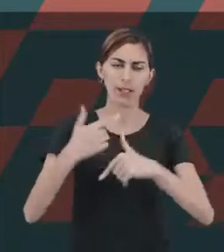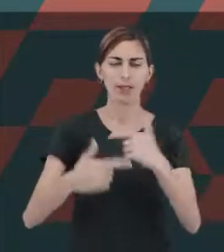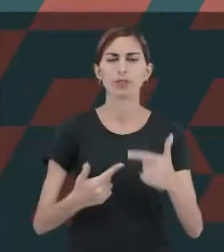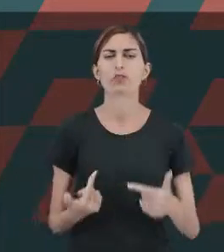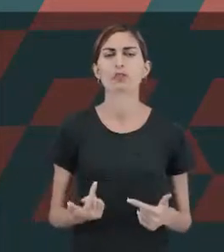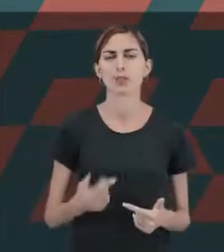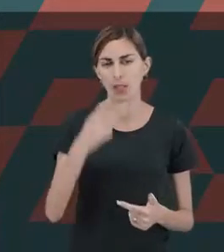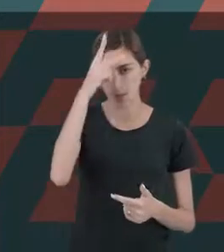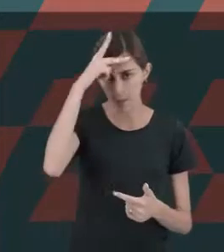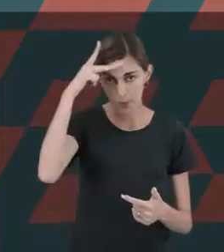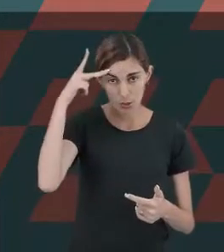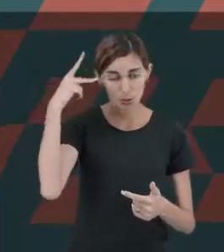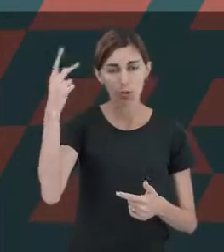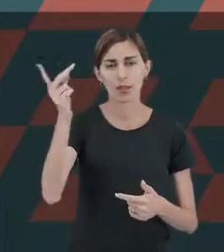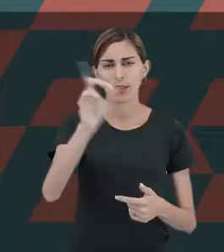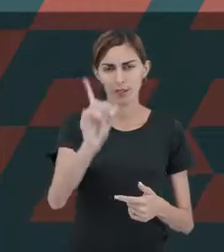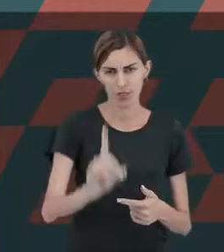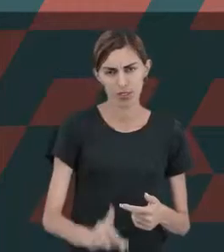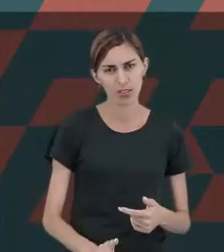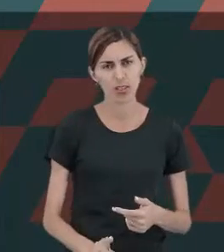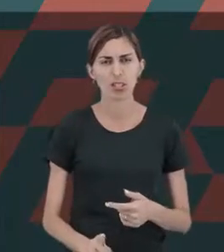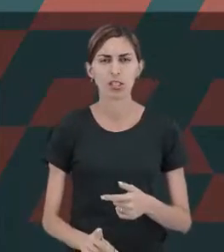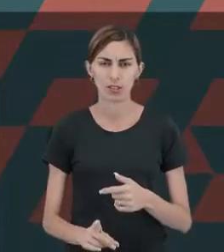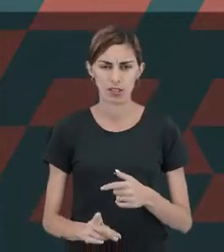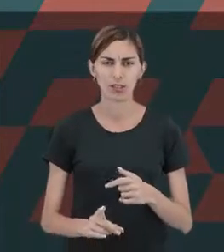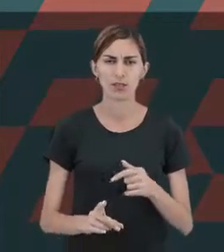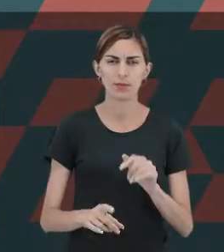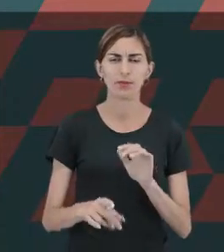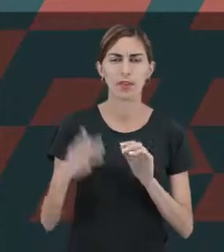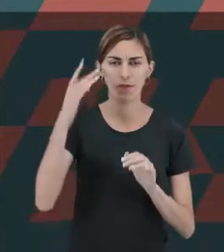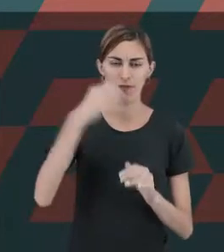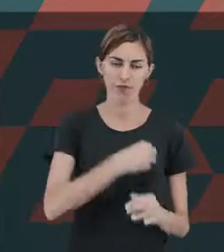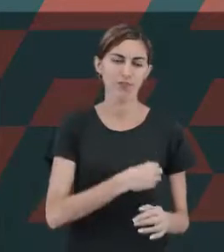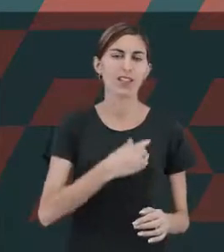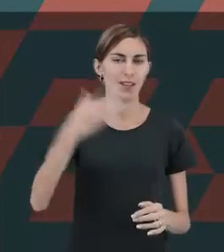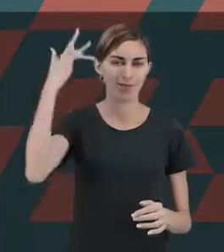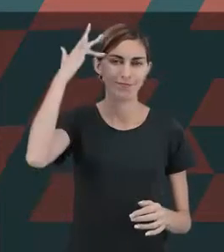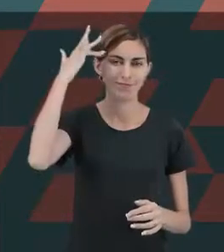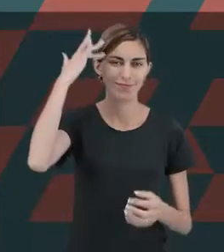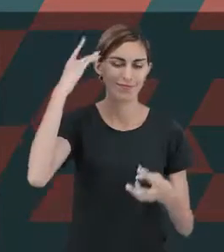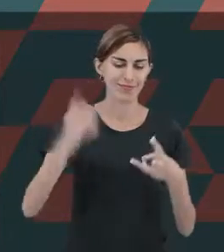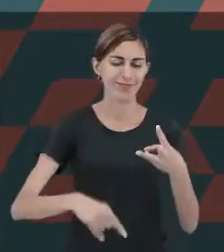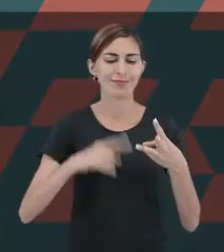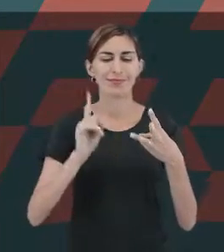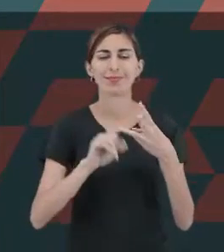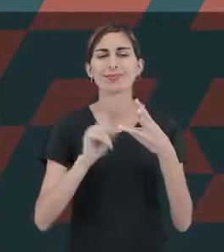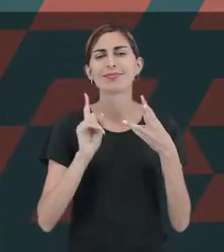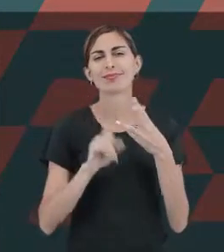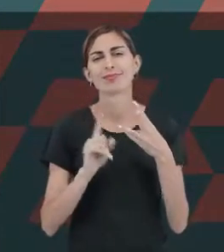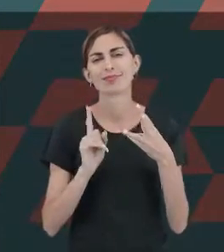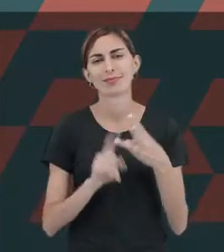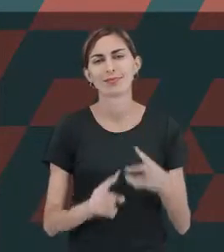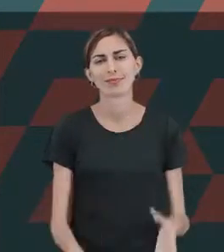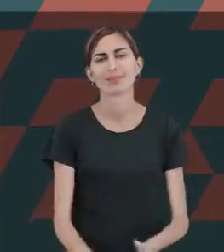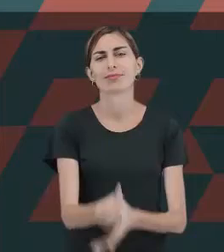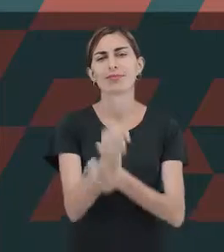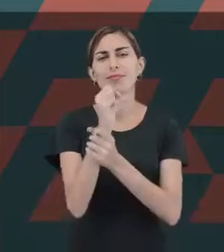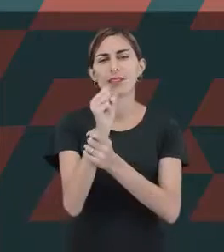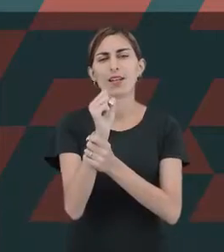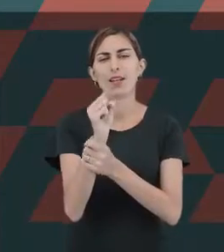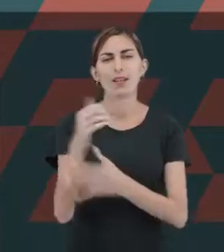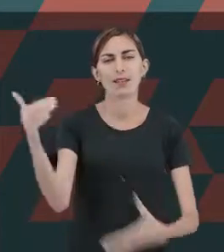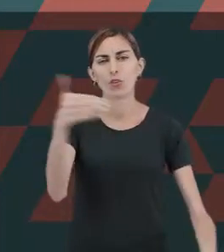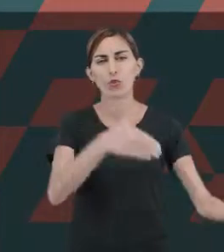no caso da pessoa com deficiência, está na vida adulta. O terceiro tópico é justamente garantir